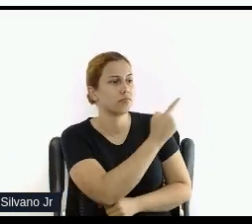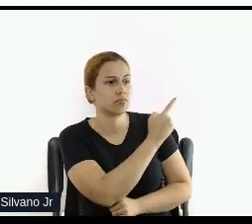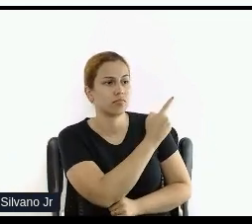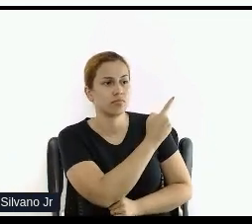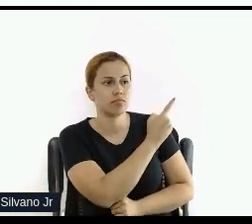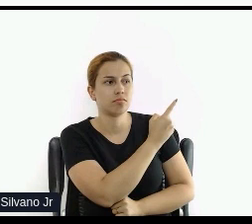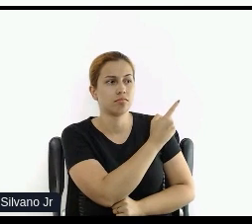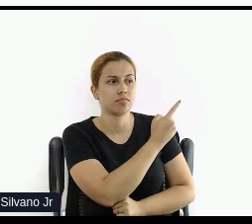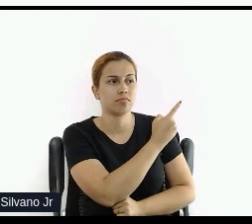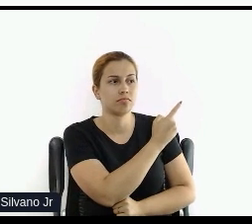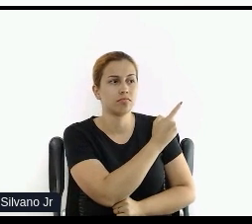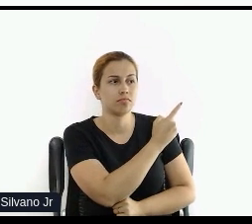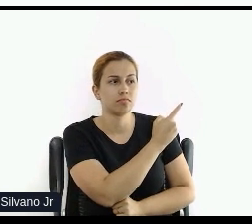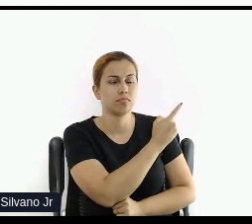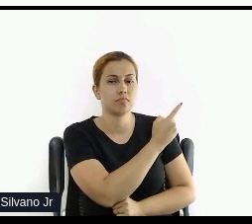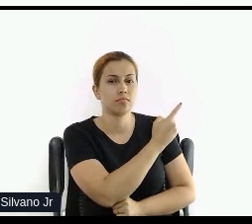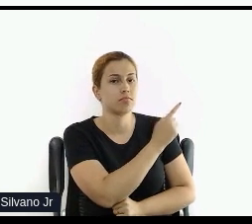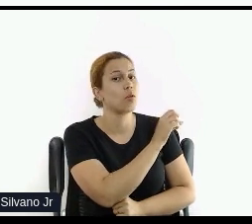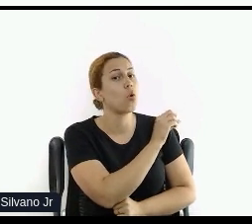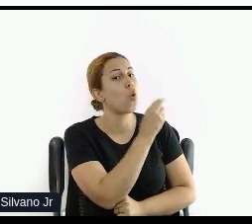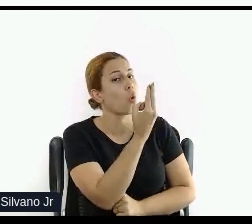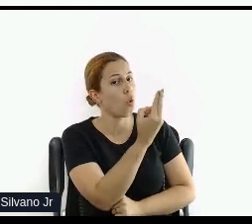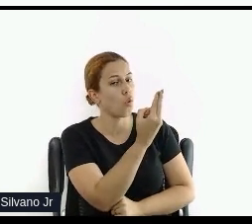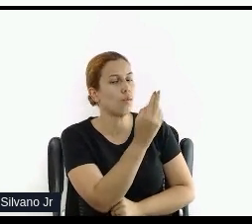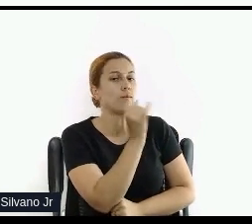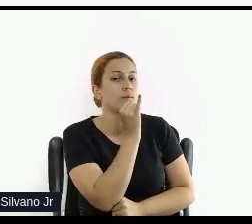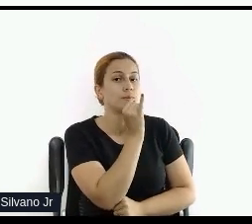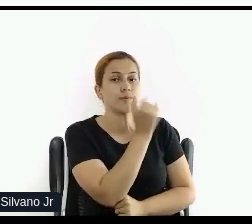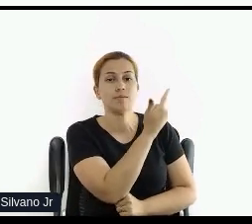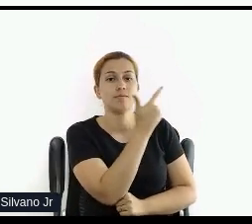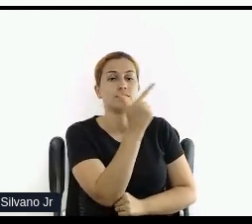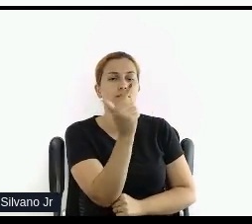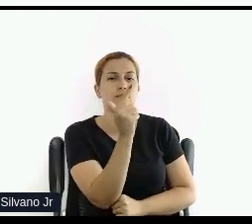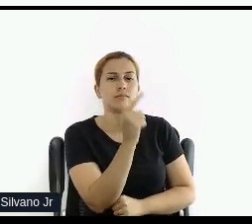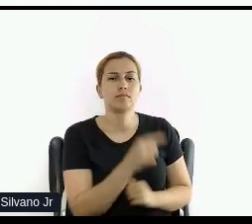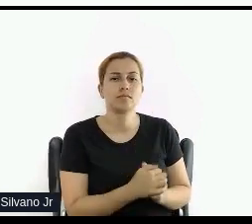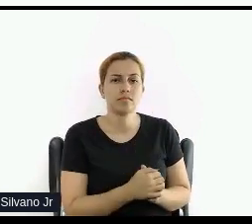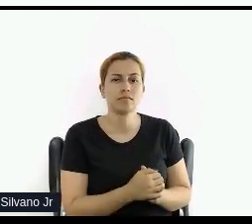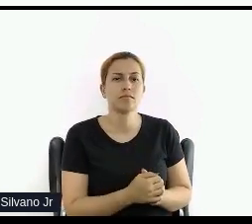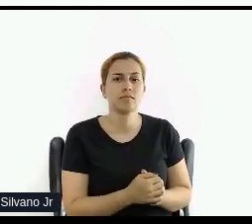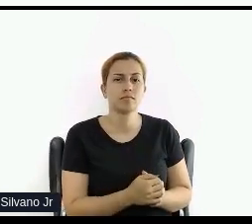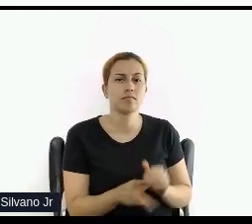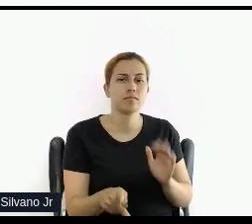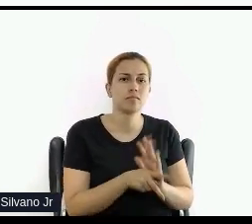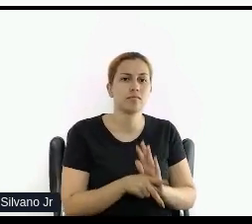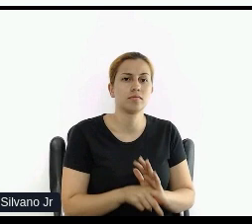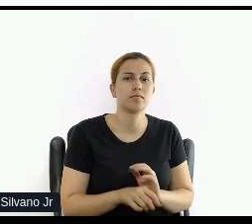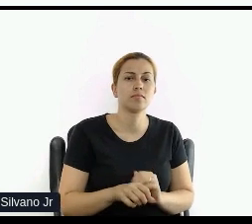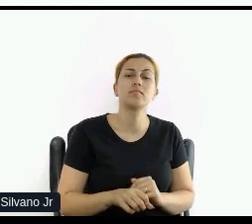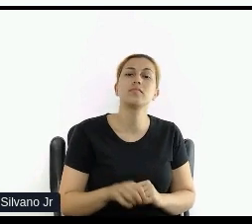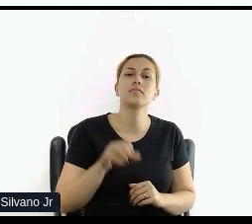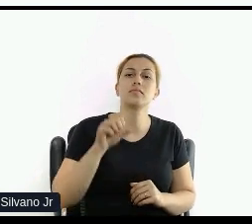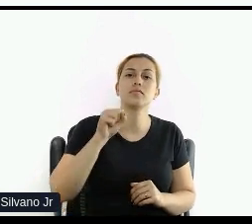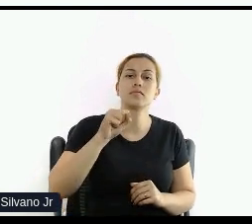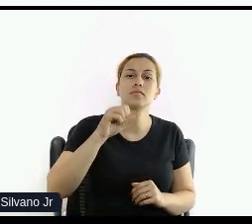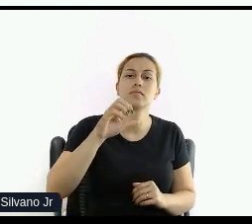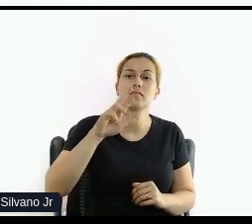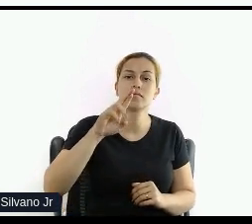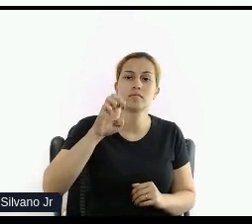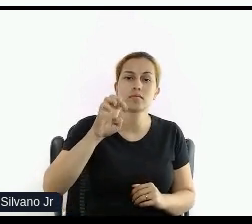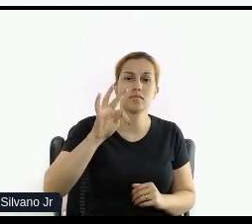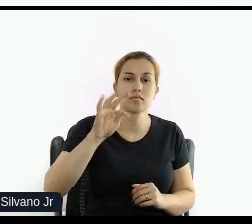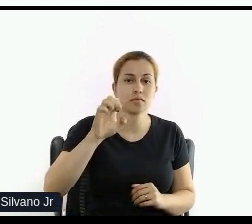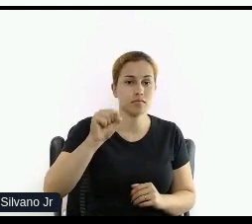OpenAI.api_key. Ou tem um exemplo aqui que eu coloco também puxando de um secret. Você pode puxar de um secret direto da sua conta